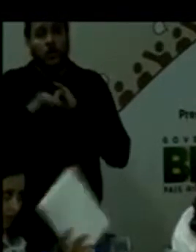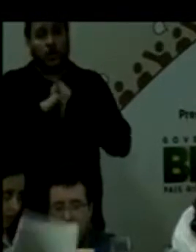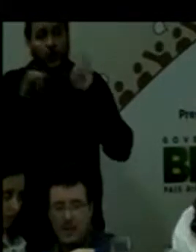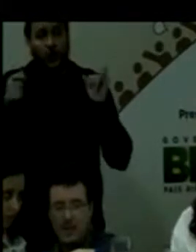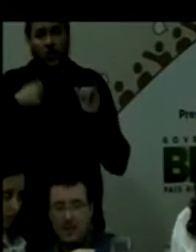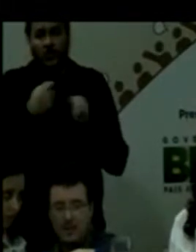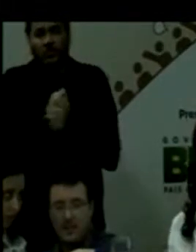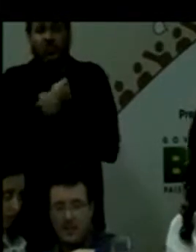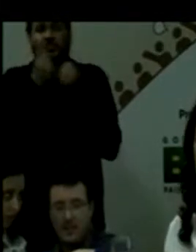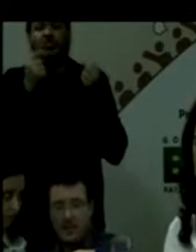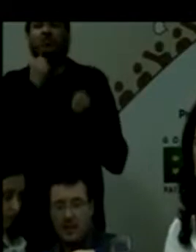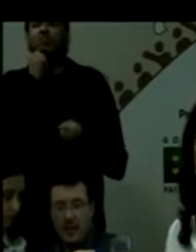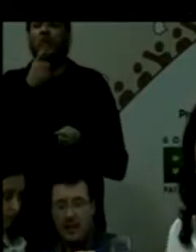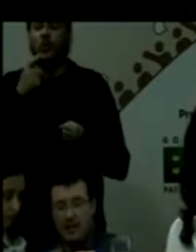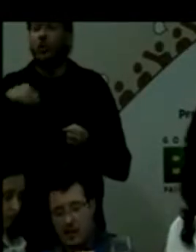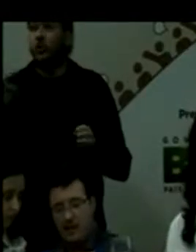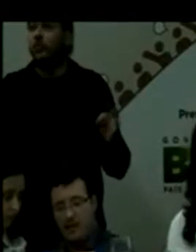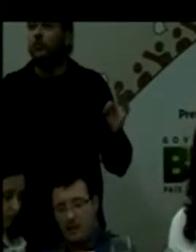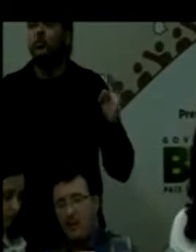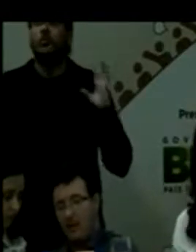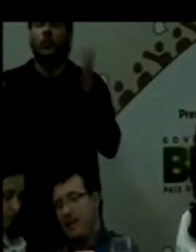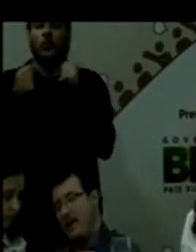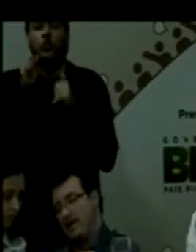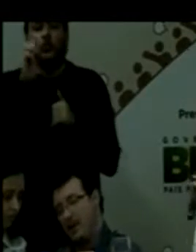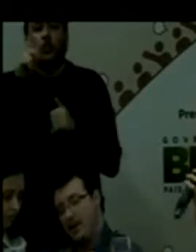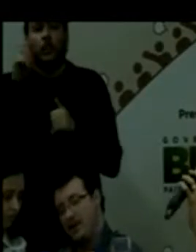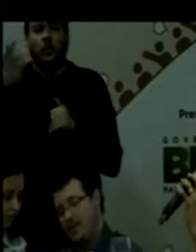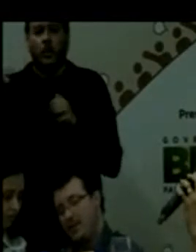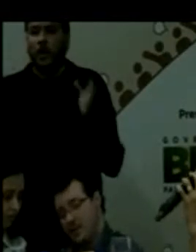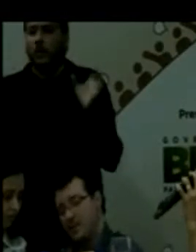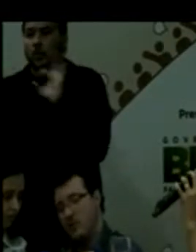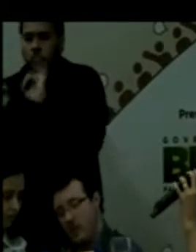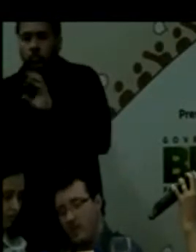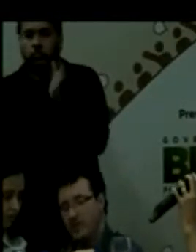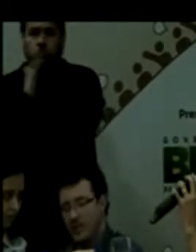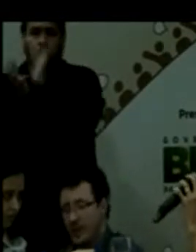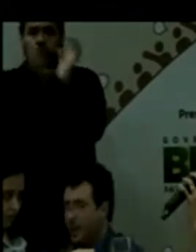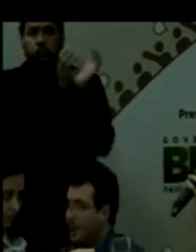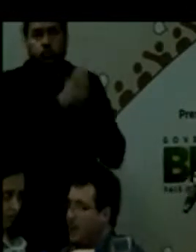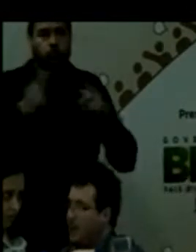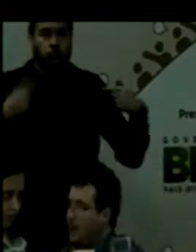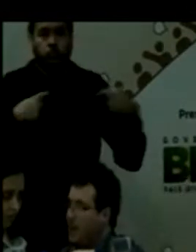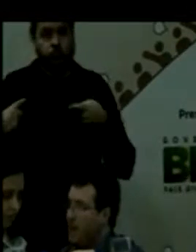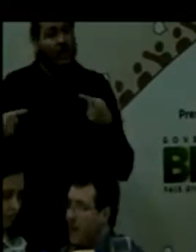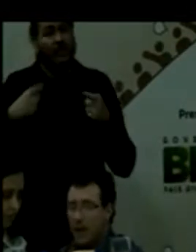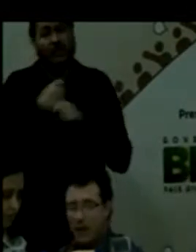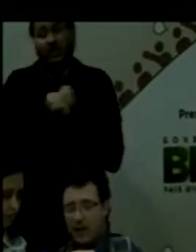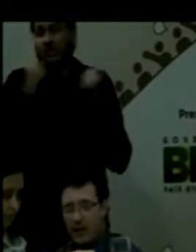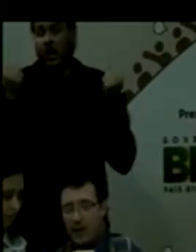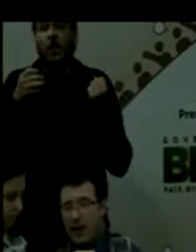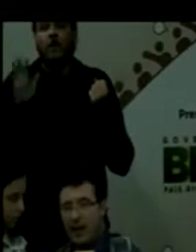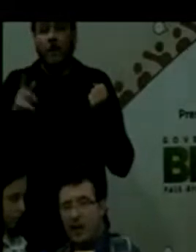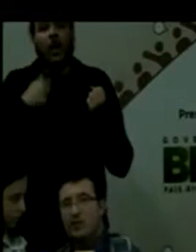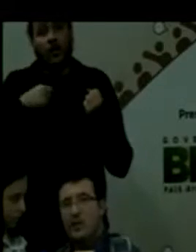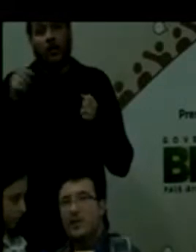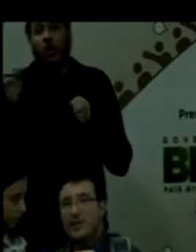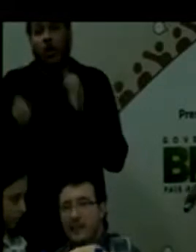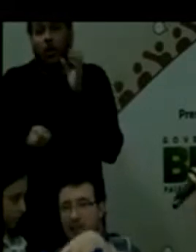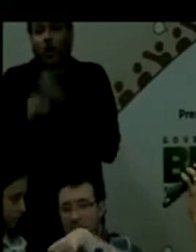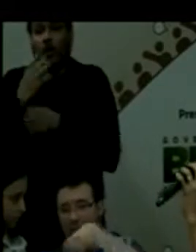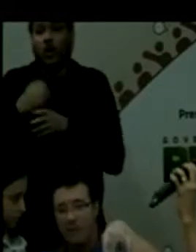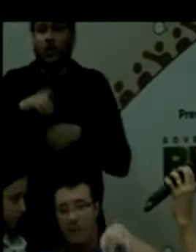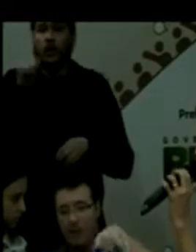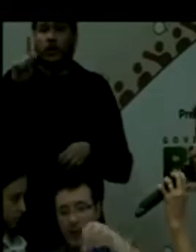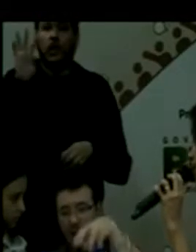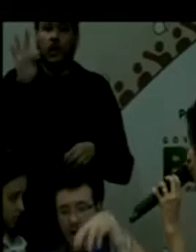se juntando todos os segmentos para discutir, mas que seja formado grupos de trabalho, e nesses grupos de trabalho que a gente não